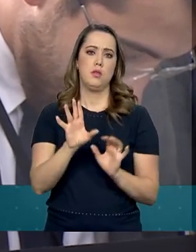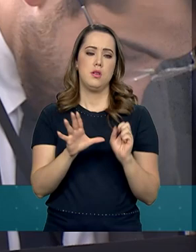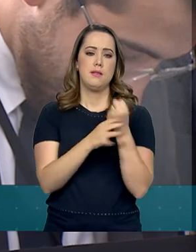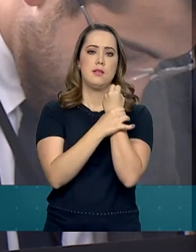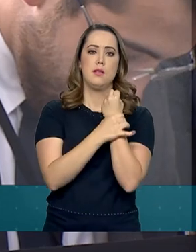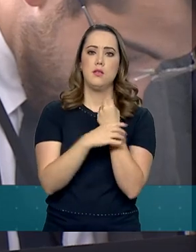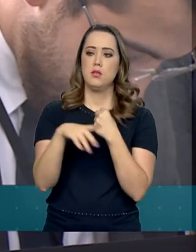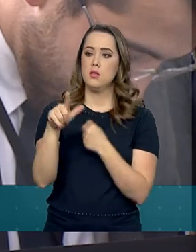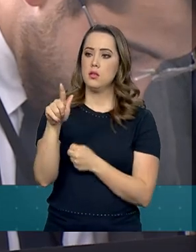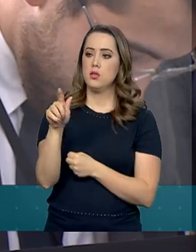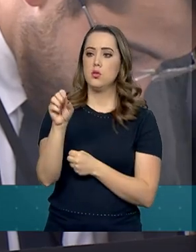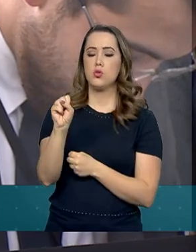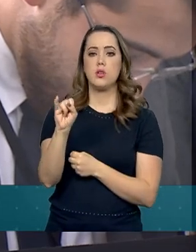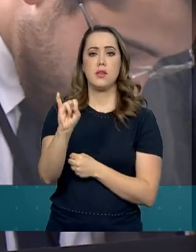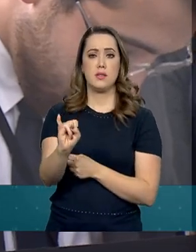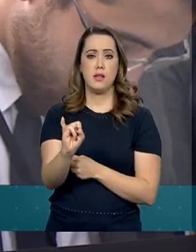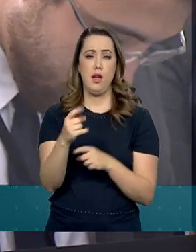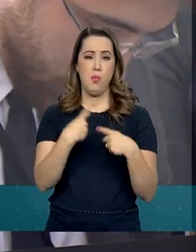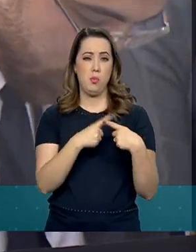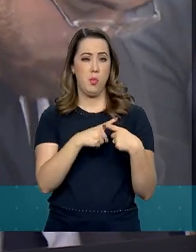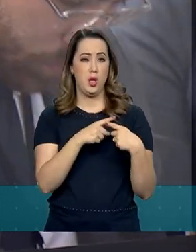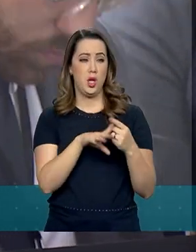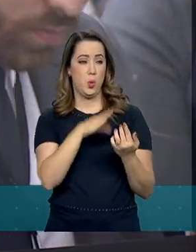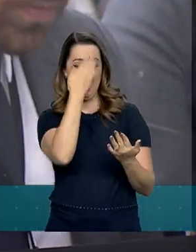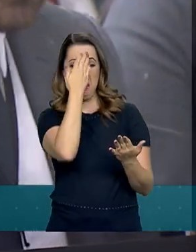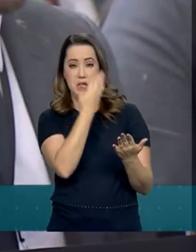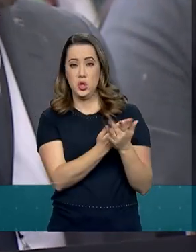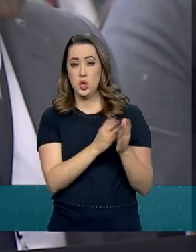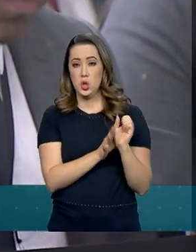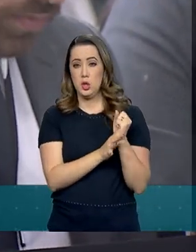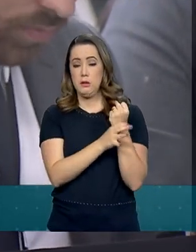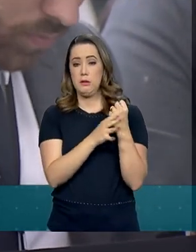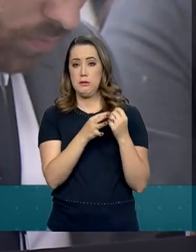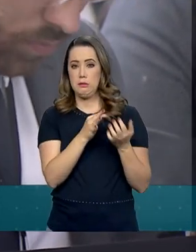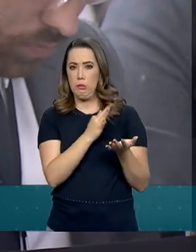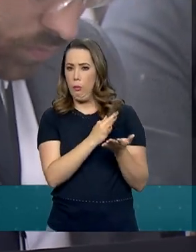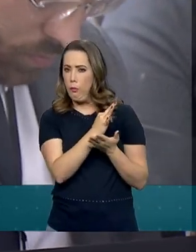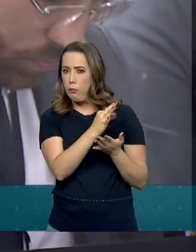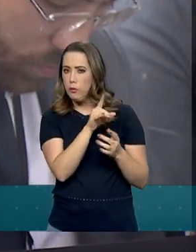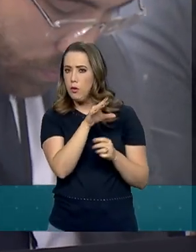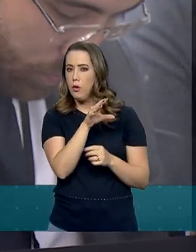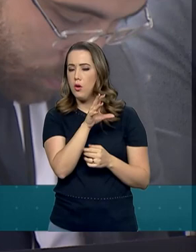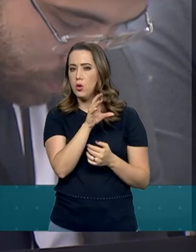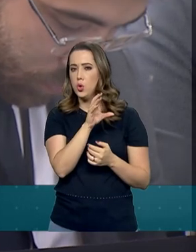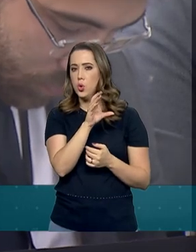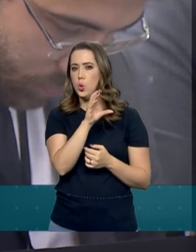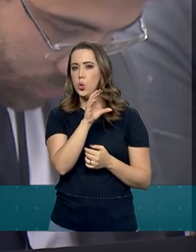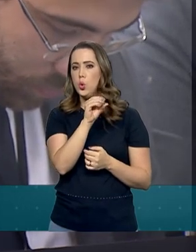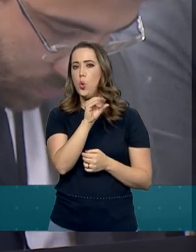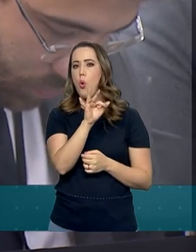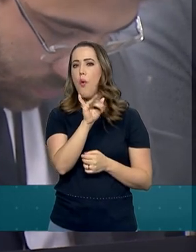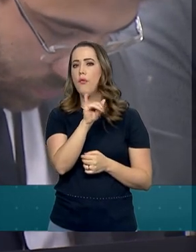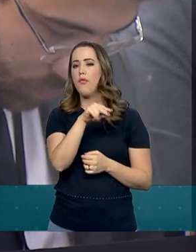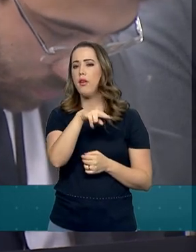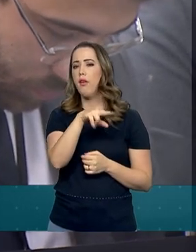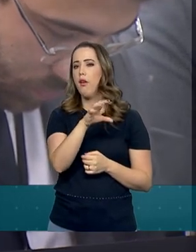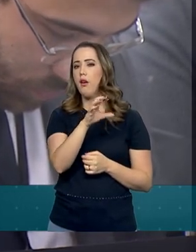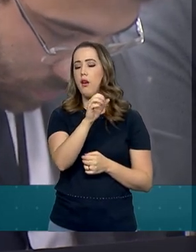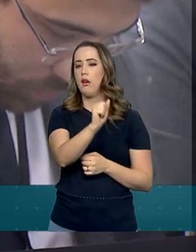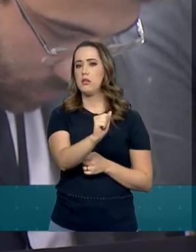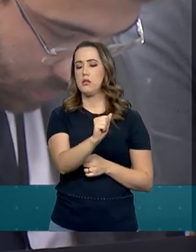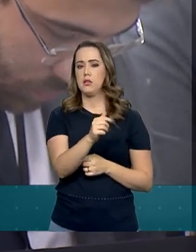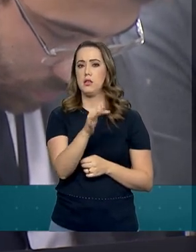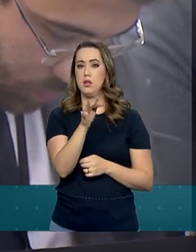de confiança no órgão enfim ele coloca aí uma certa suspeita em relação à atuação do desafio que